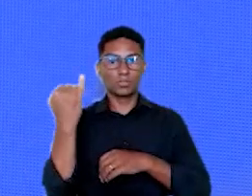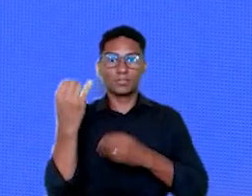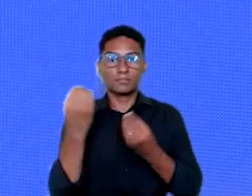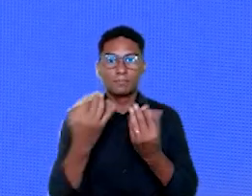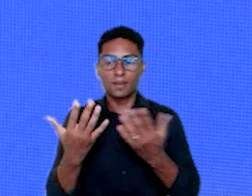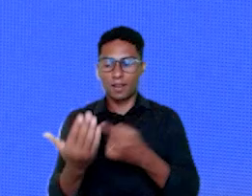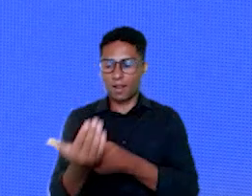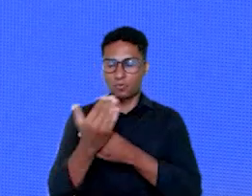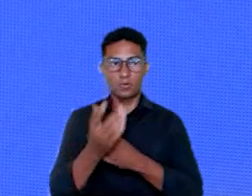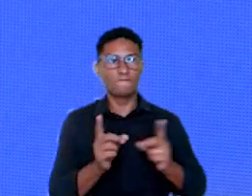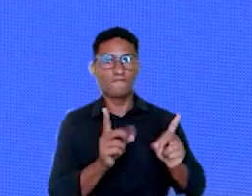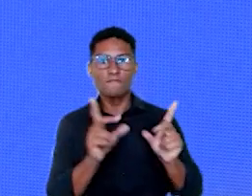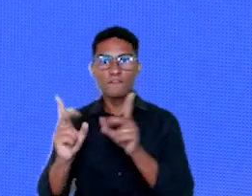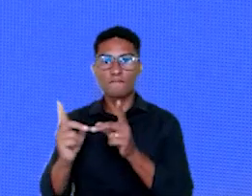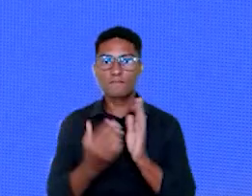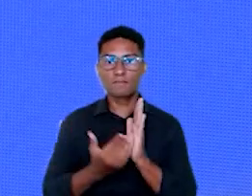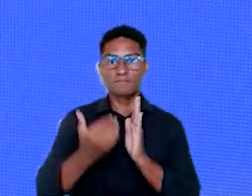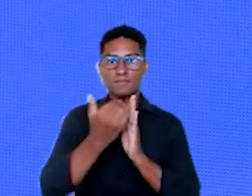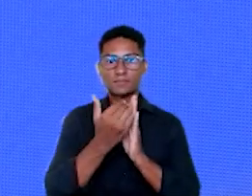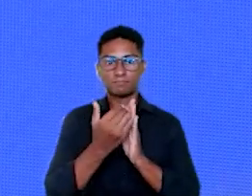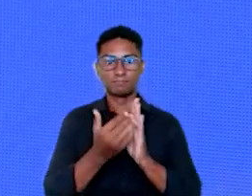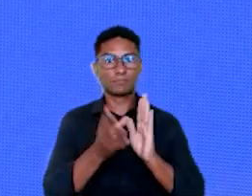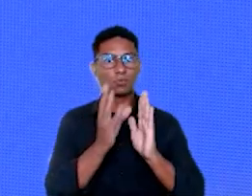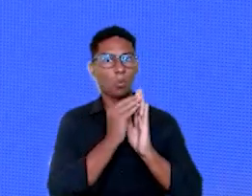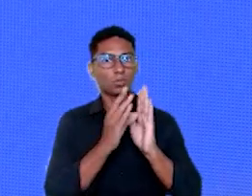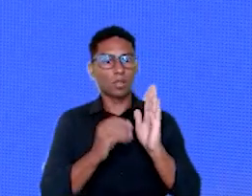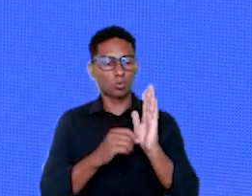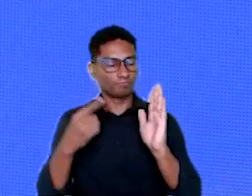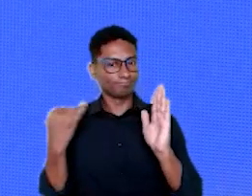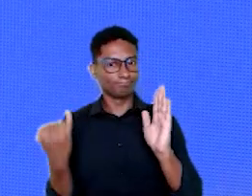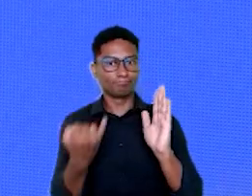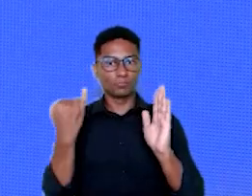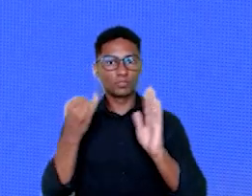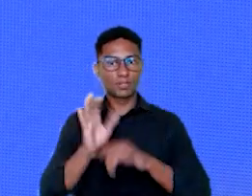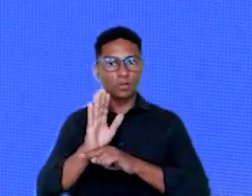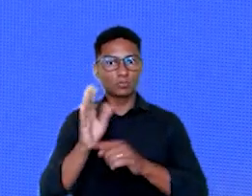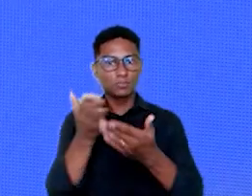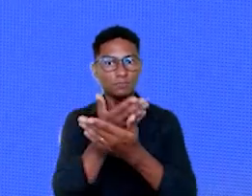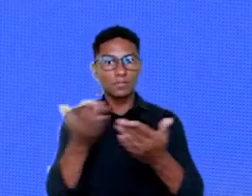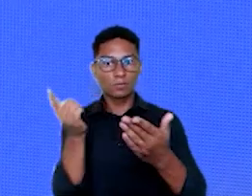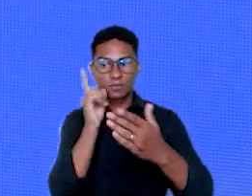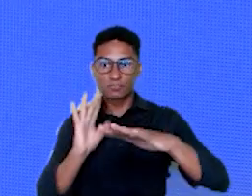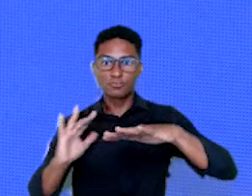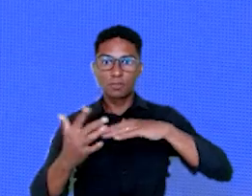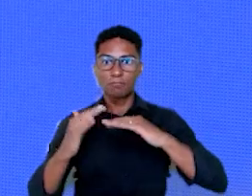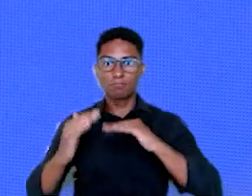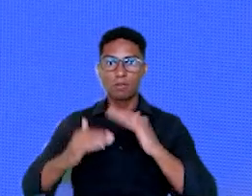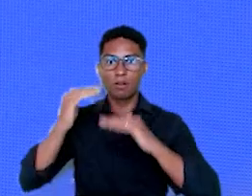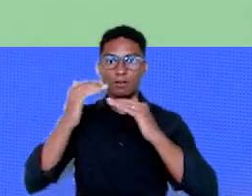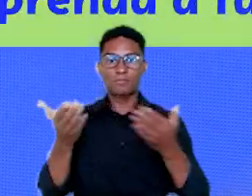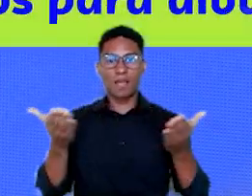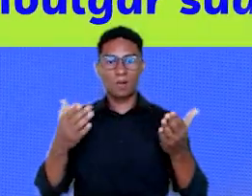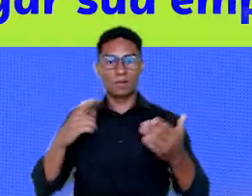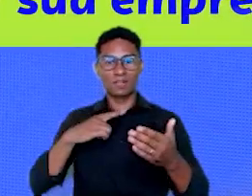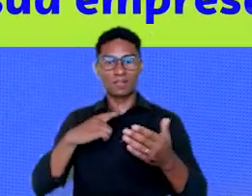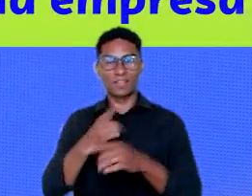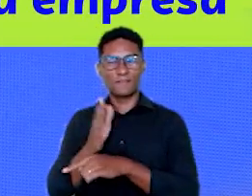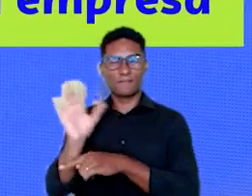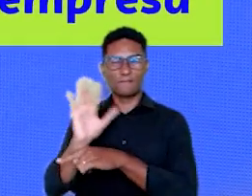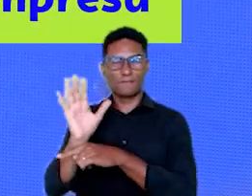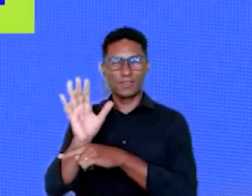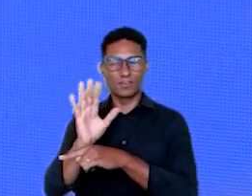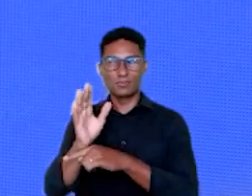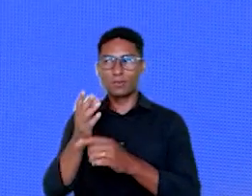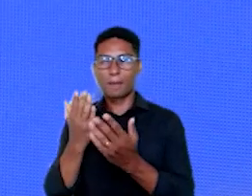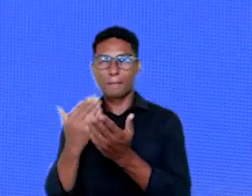vendas? E nós temos um conteúdo relevante para auxiliar você a se destacar no digital. Está no ar o videocast Sebrae com o